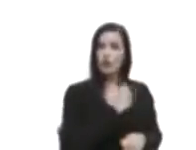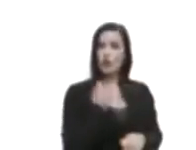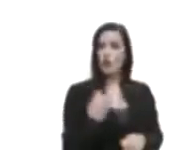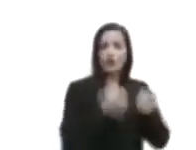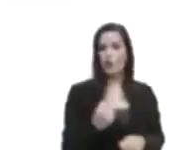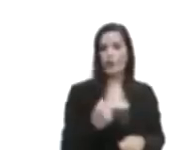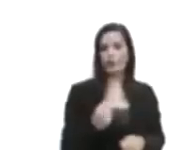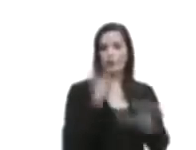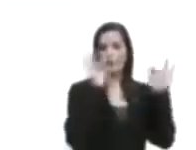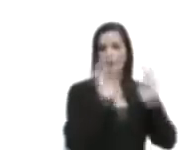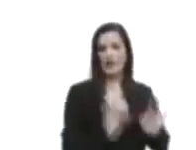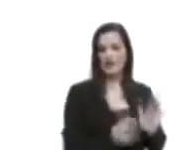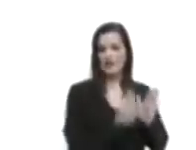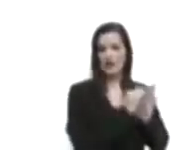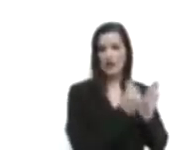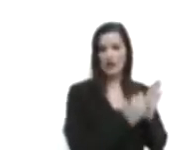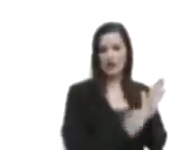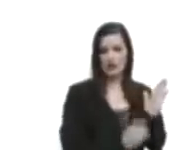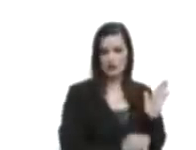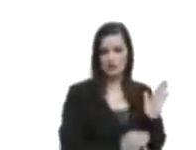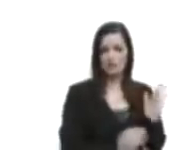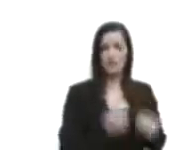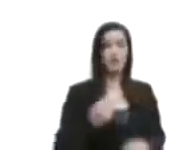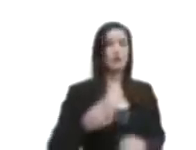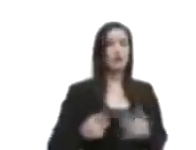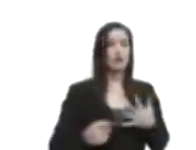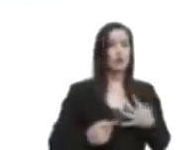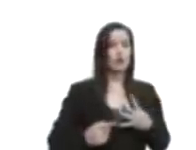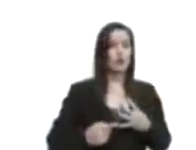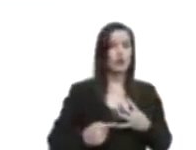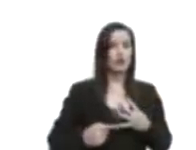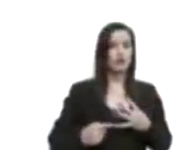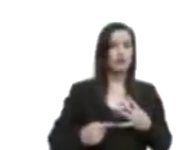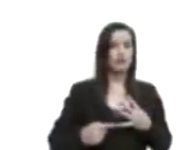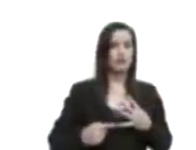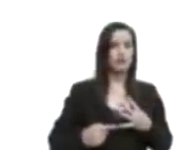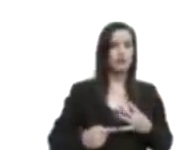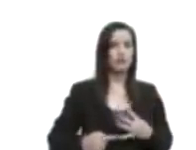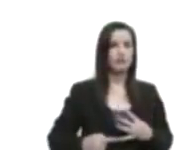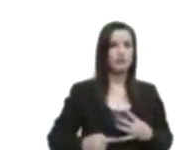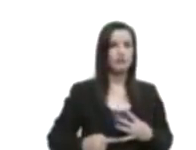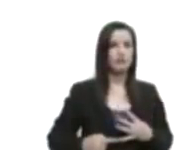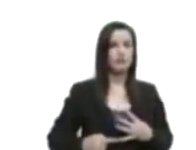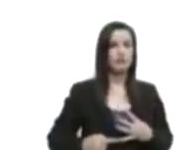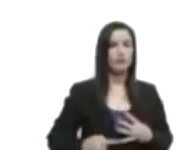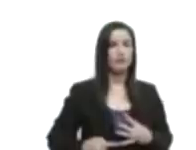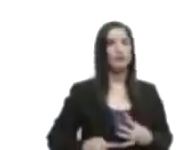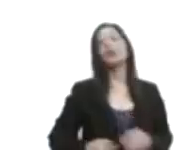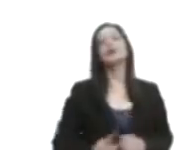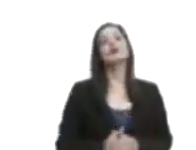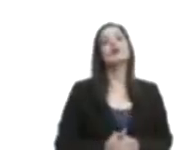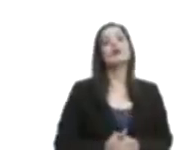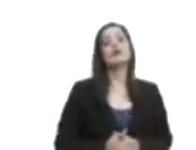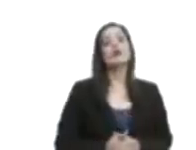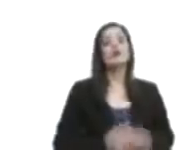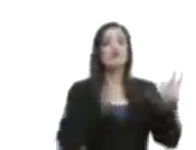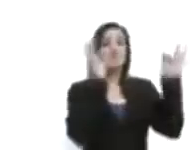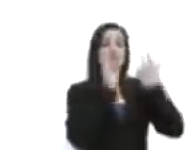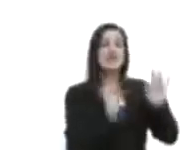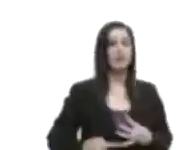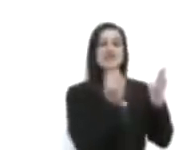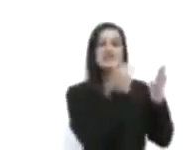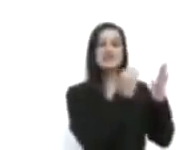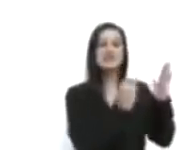bem-aventuranças. Quarto, a guisa de introdução. As bem-aventuranças também não são